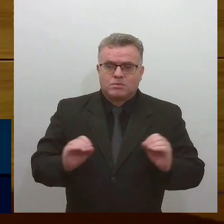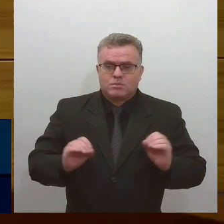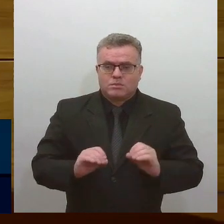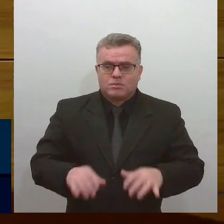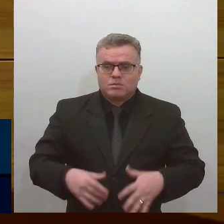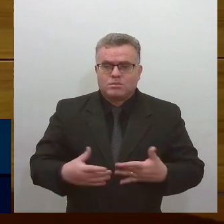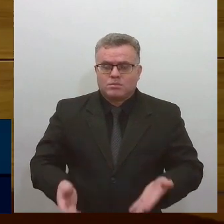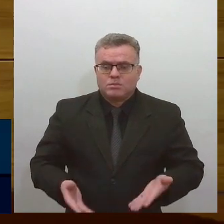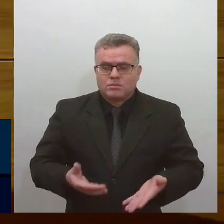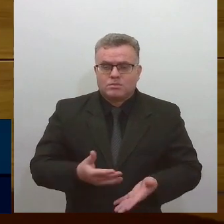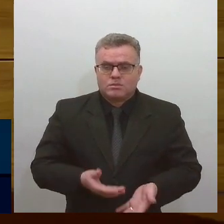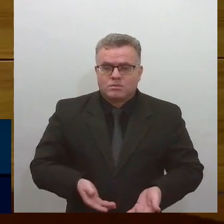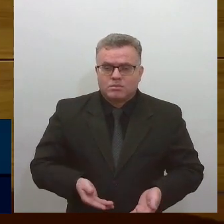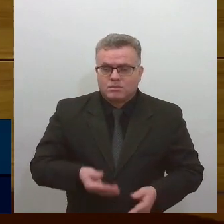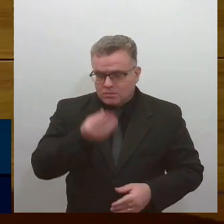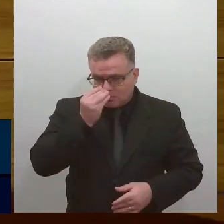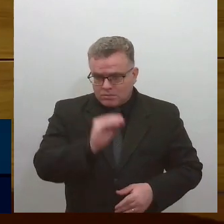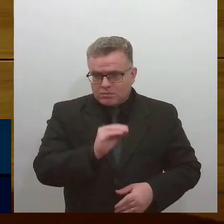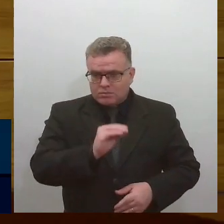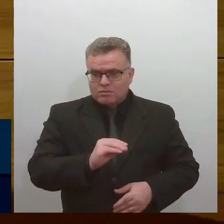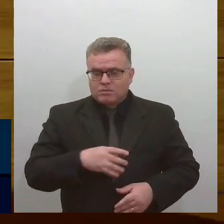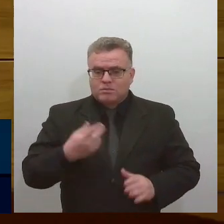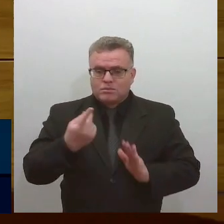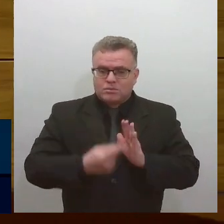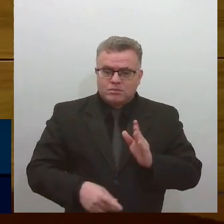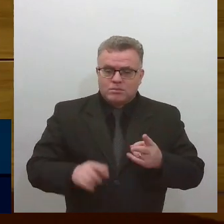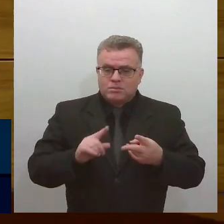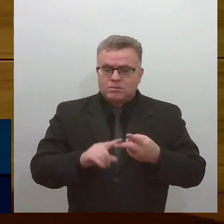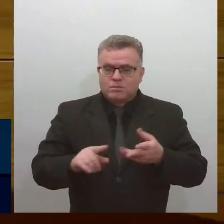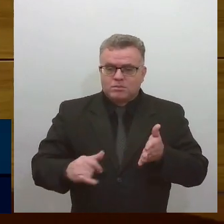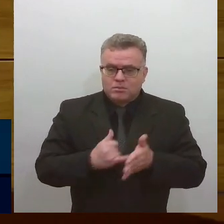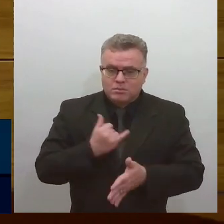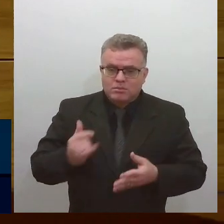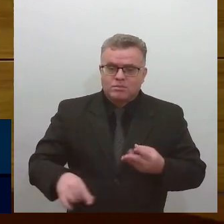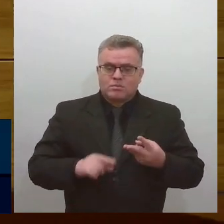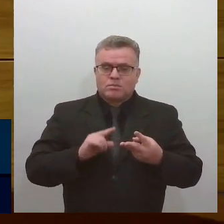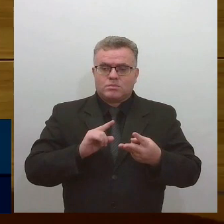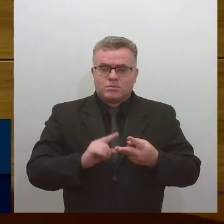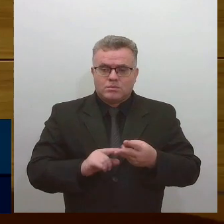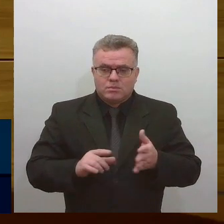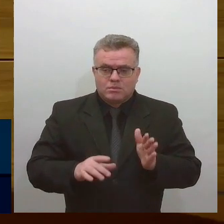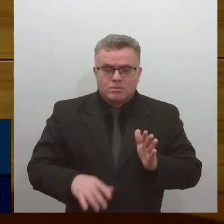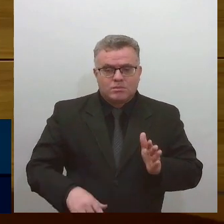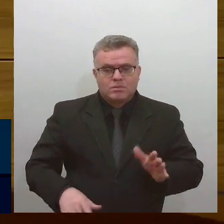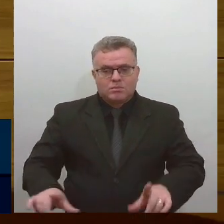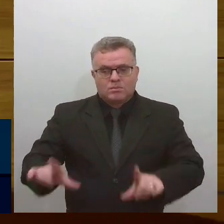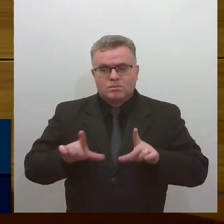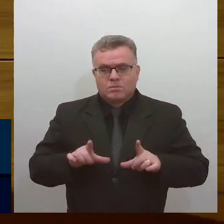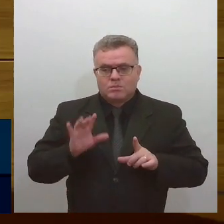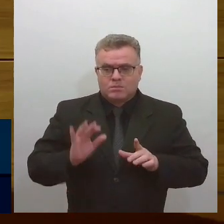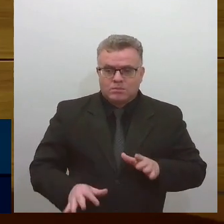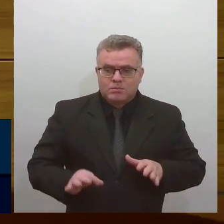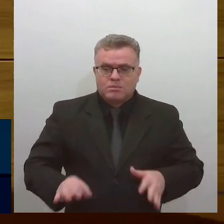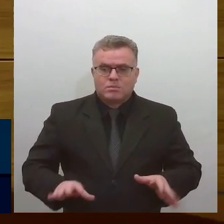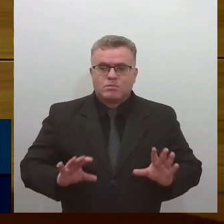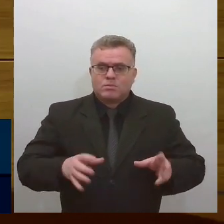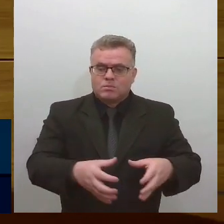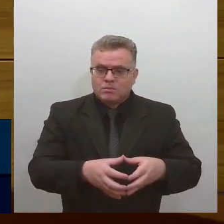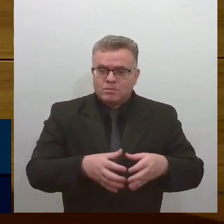você não tem obra Você pode ter projeto Você pode ter contrato Você pode ter licenciamento ambiental Você pode ter a turma toda do